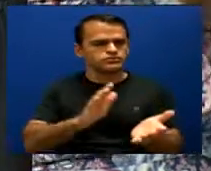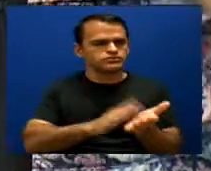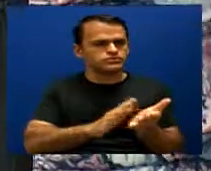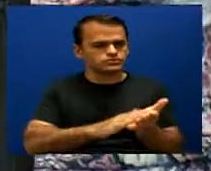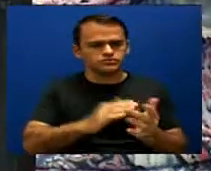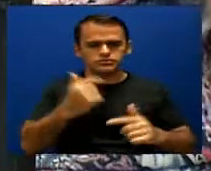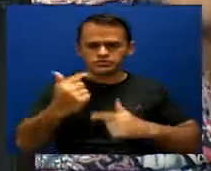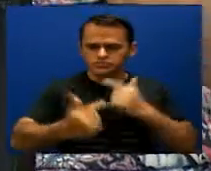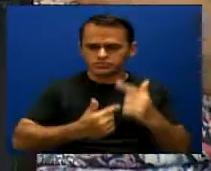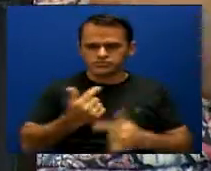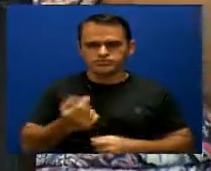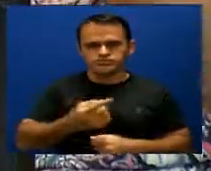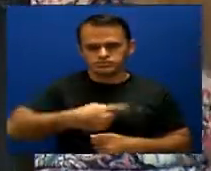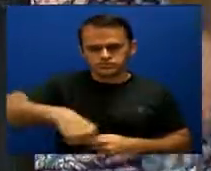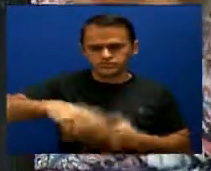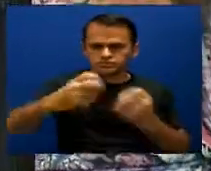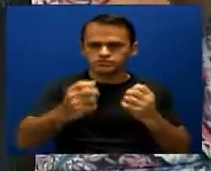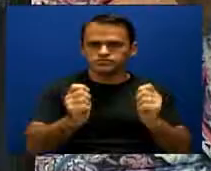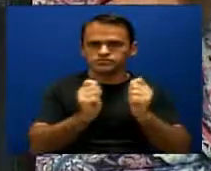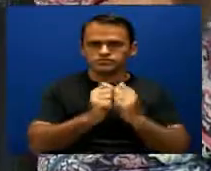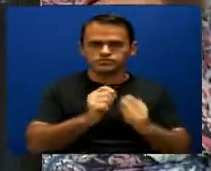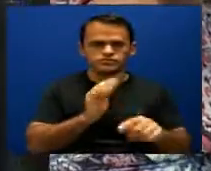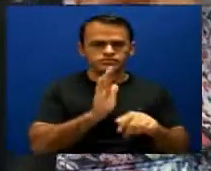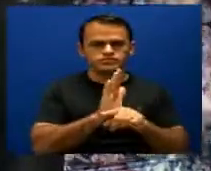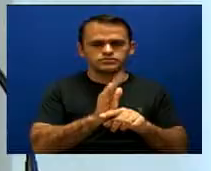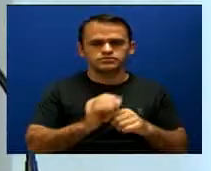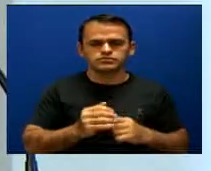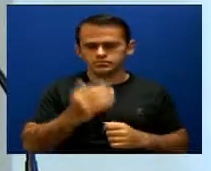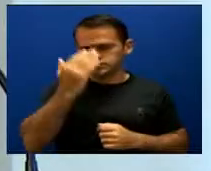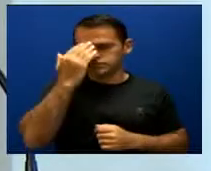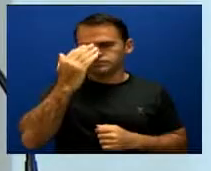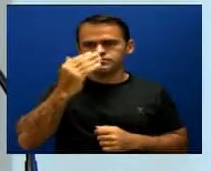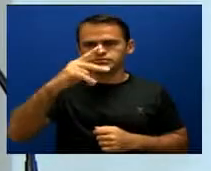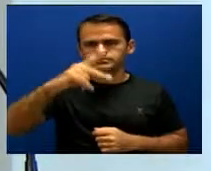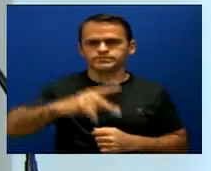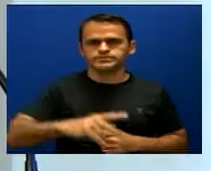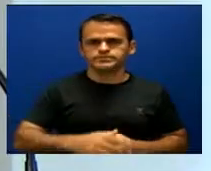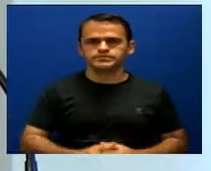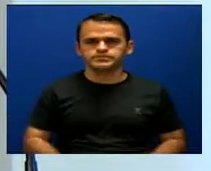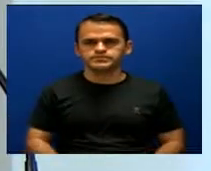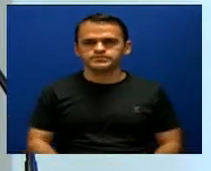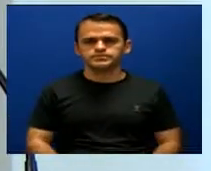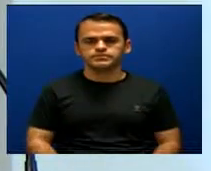E conte com o nosso apoio, com o nosso trabalho aqui na Câmara Municipal. Muito obrigado, presidente.